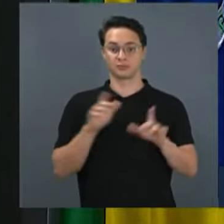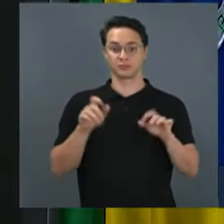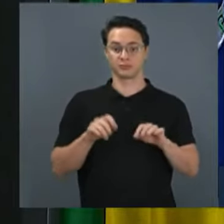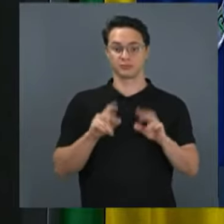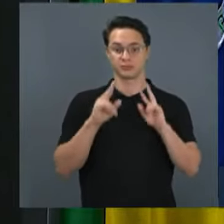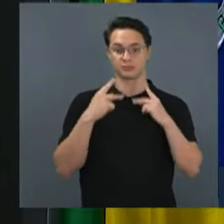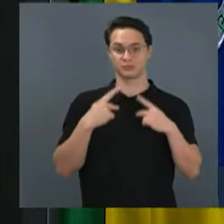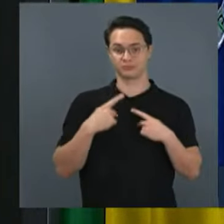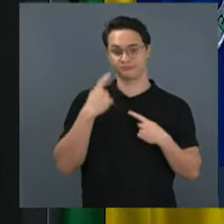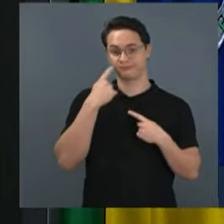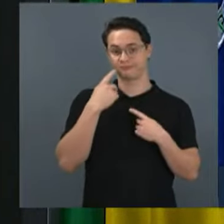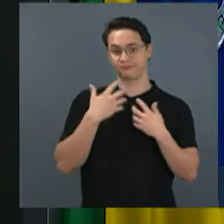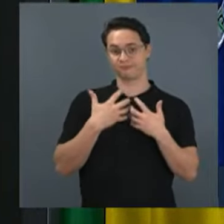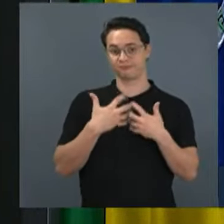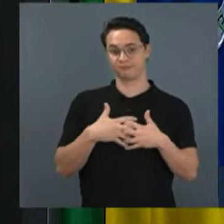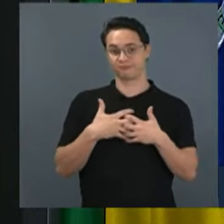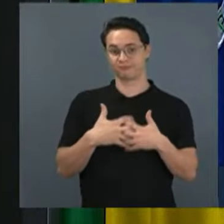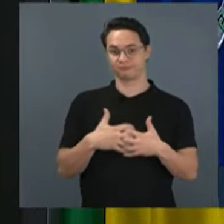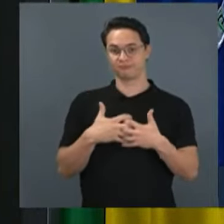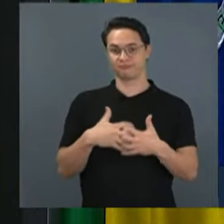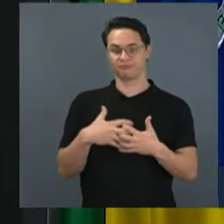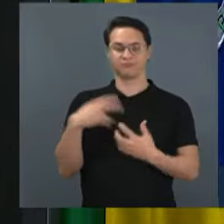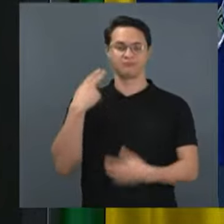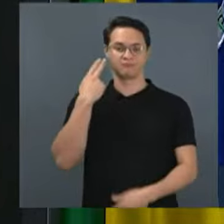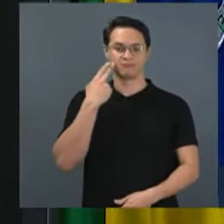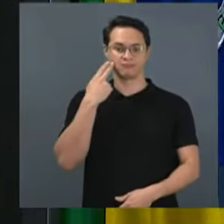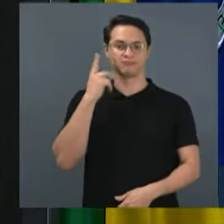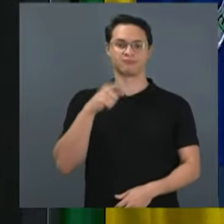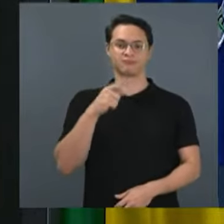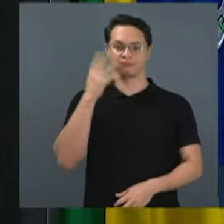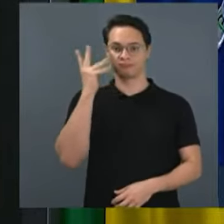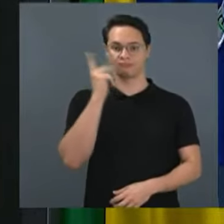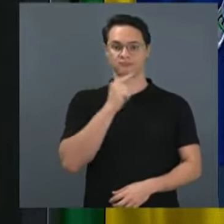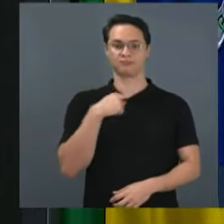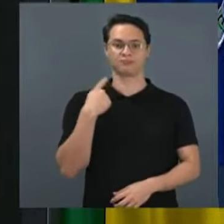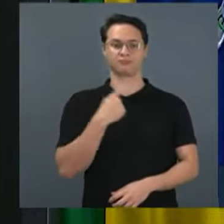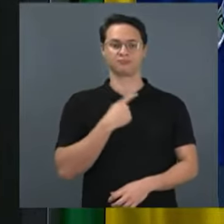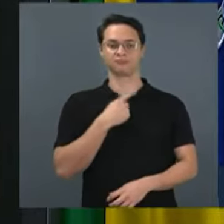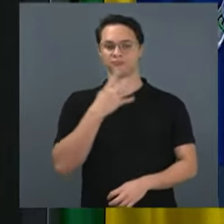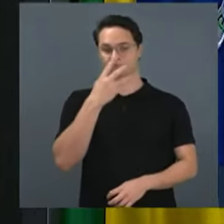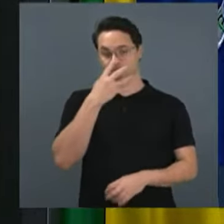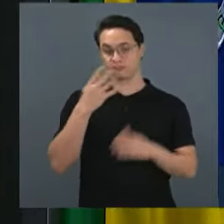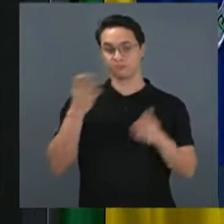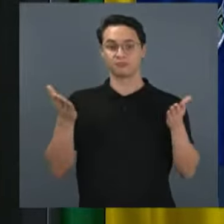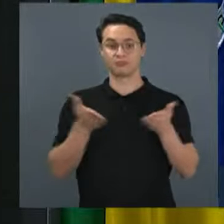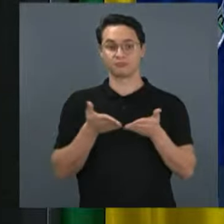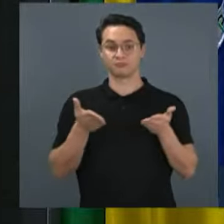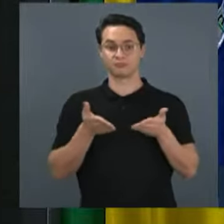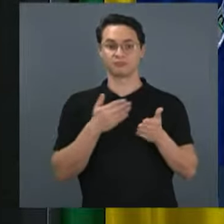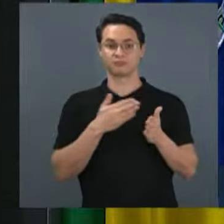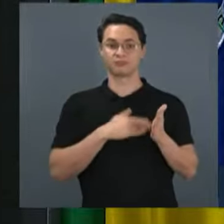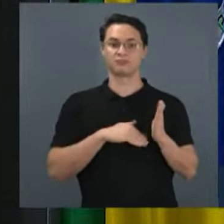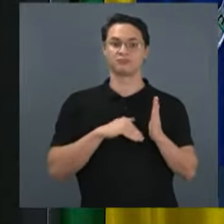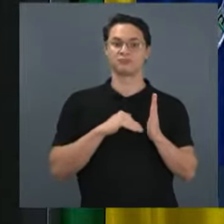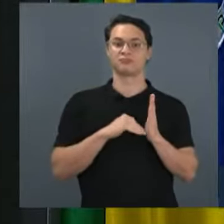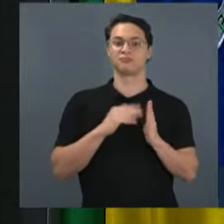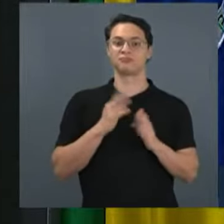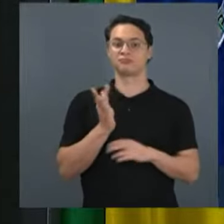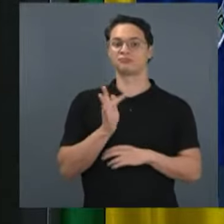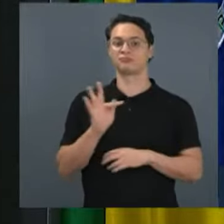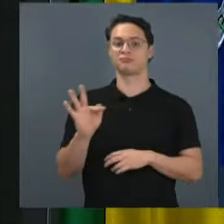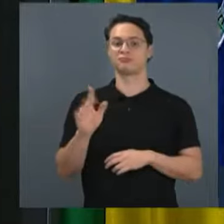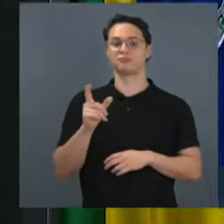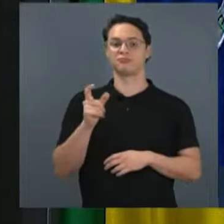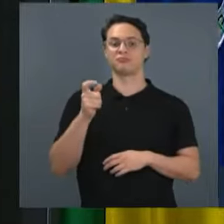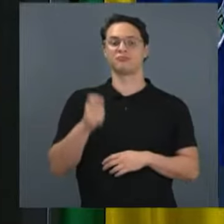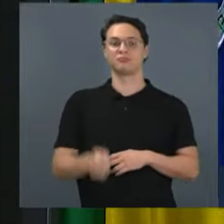de refletir é algo muito bonito de a gente apreciar. E hoje o Senado Federal toma uma